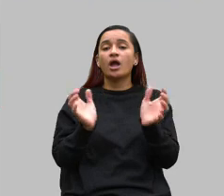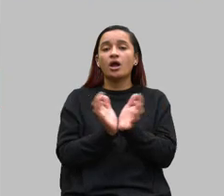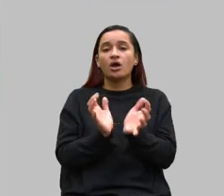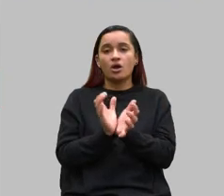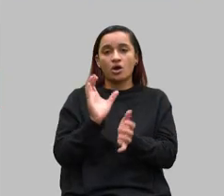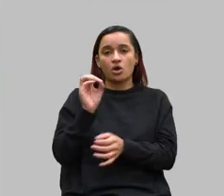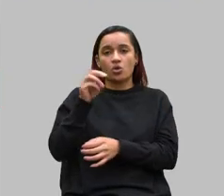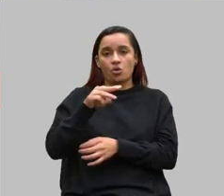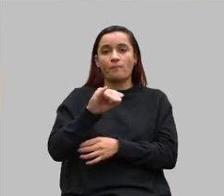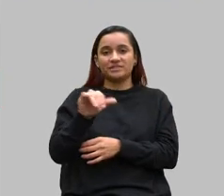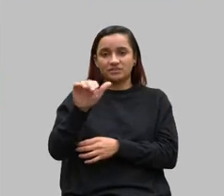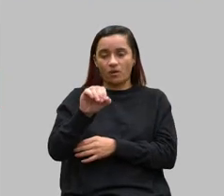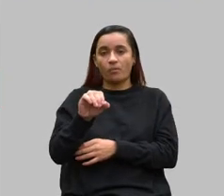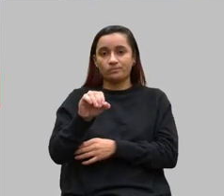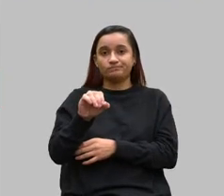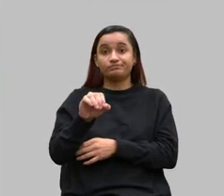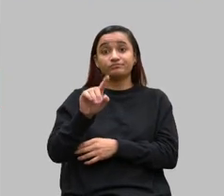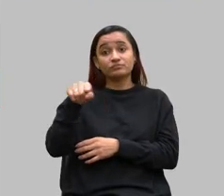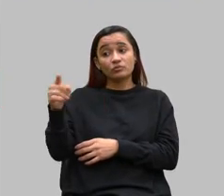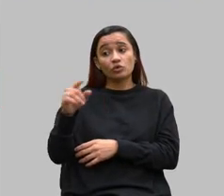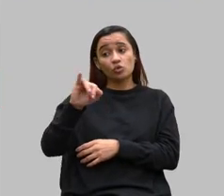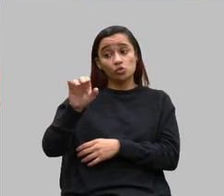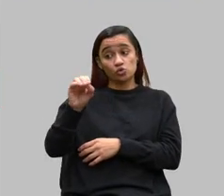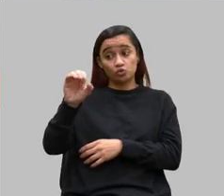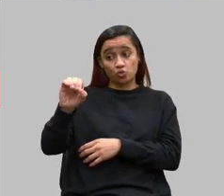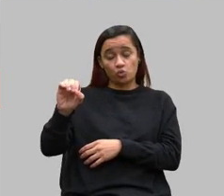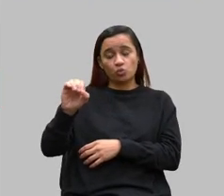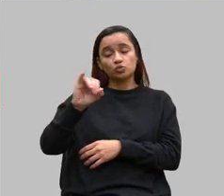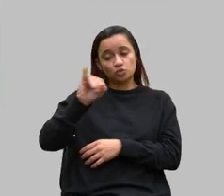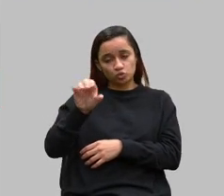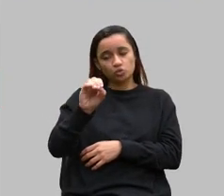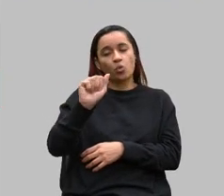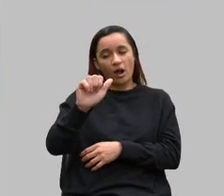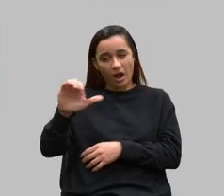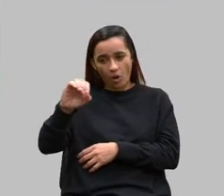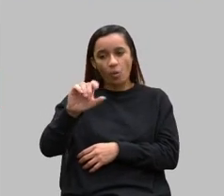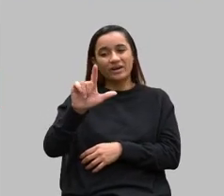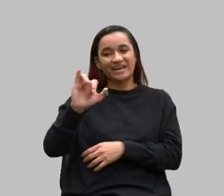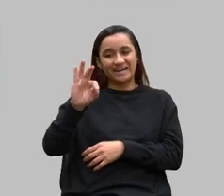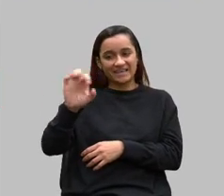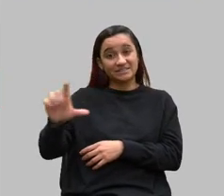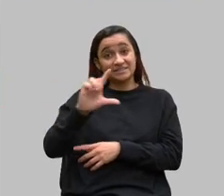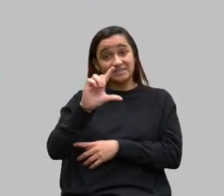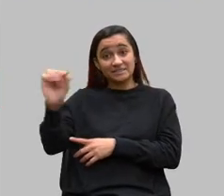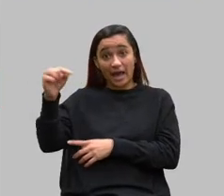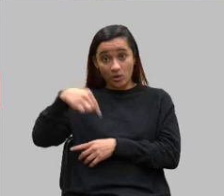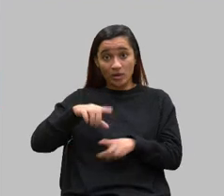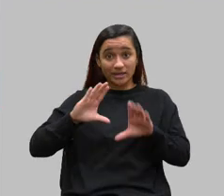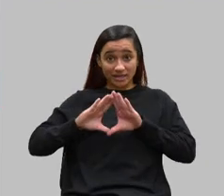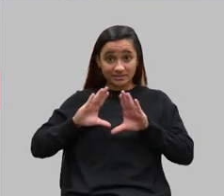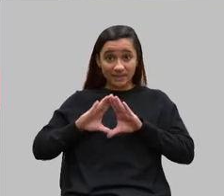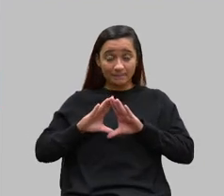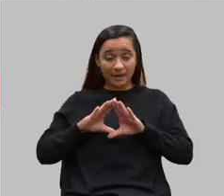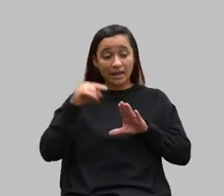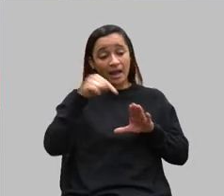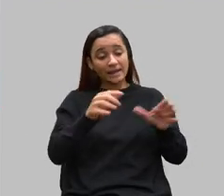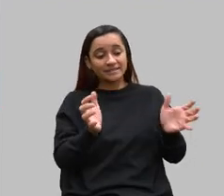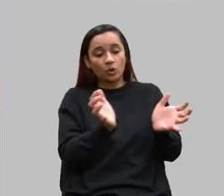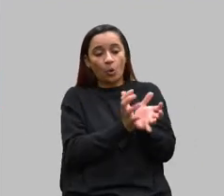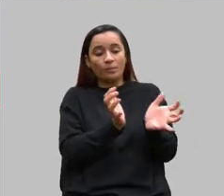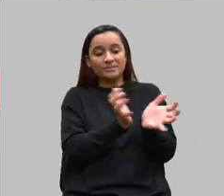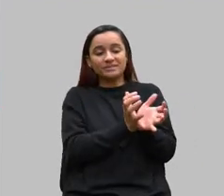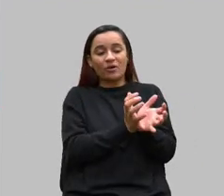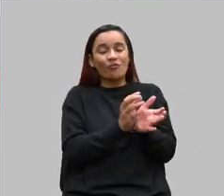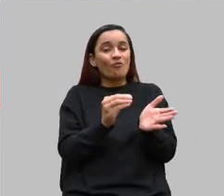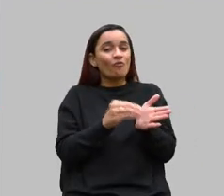saída do João Leite aqui na essa comissão apareceu ninguém com a capacidade a competência dele para encarar a